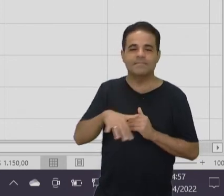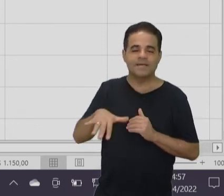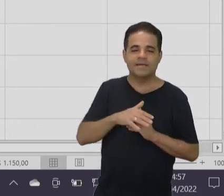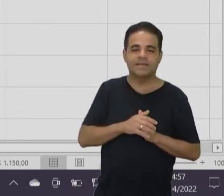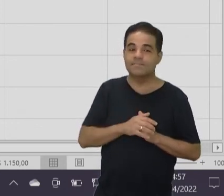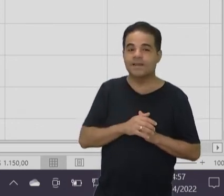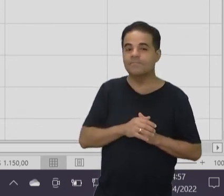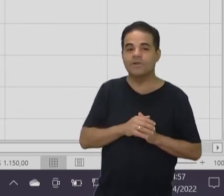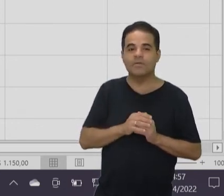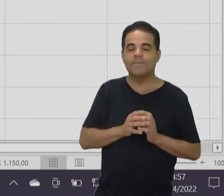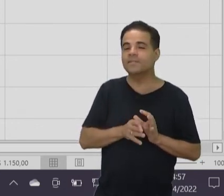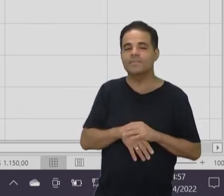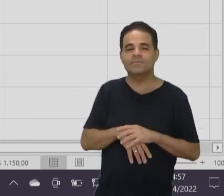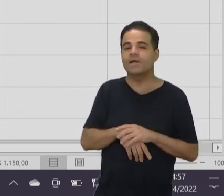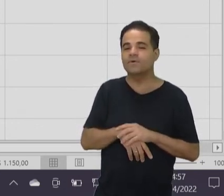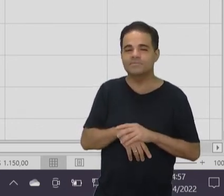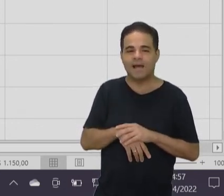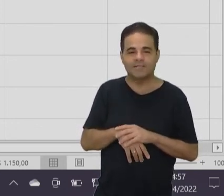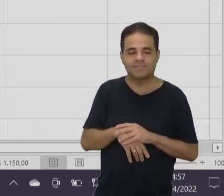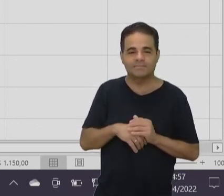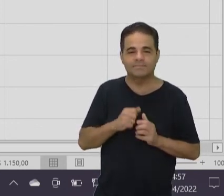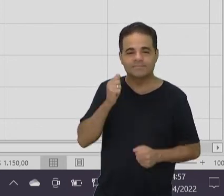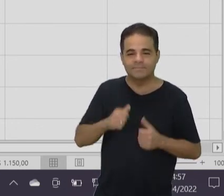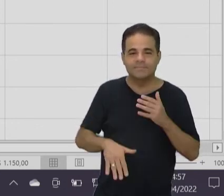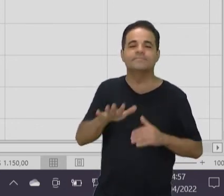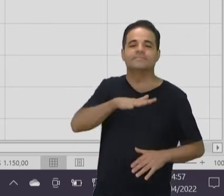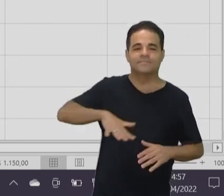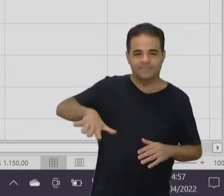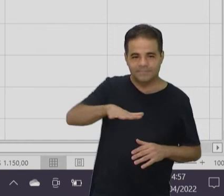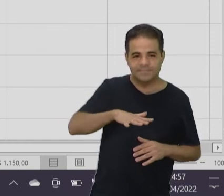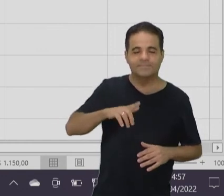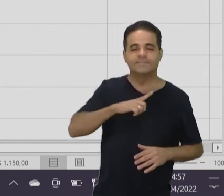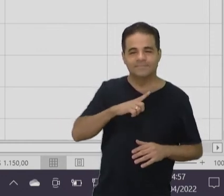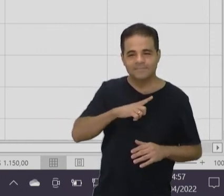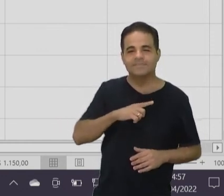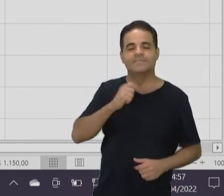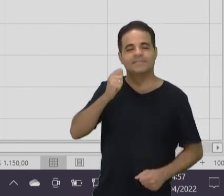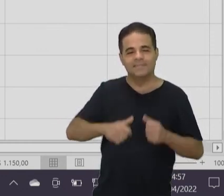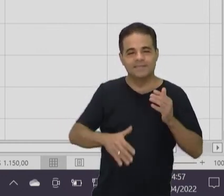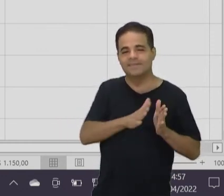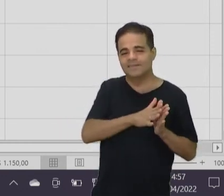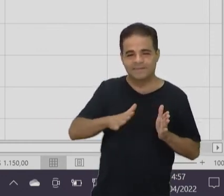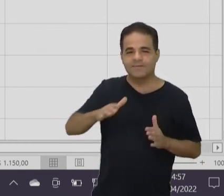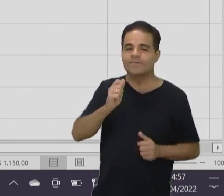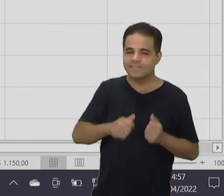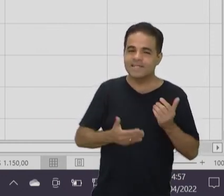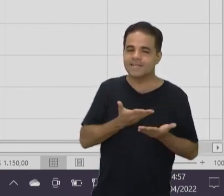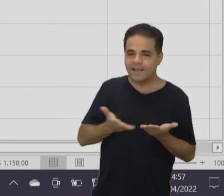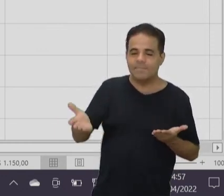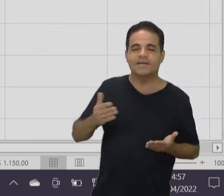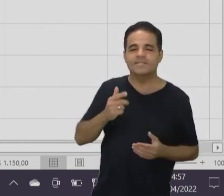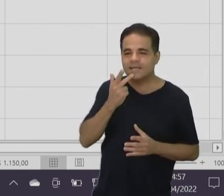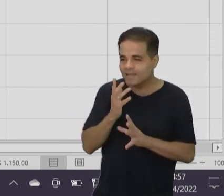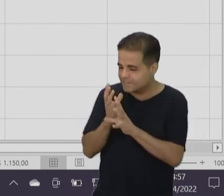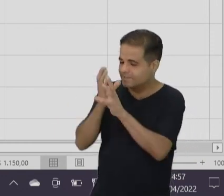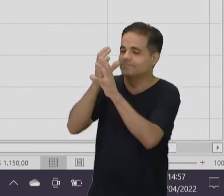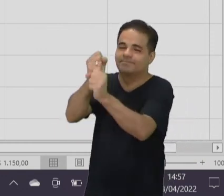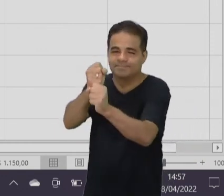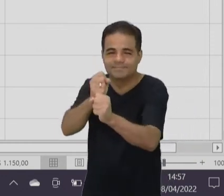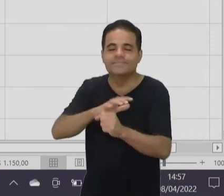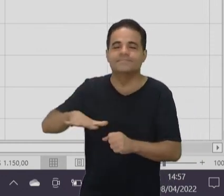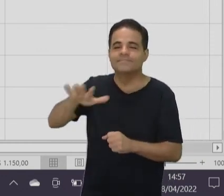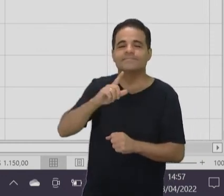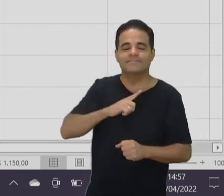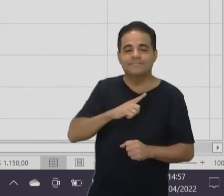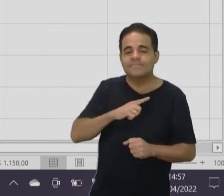ó, autossoma, tá vendo esse símbolo aí? Do lado direito, superior? Do lado direito superior, parece é o sinal de somatória. Sinal de somatório, parece um